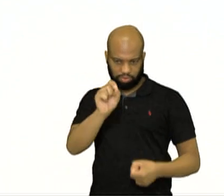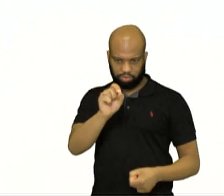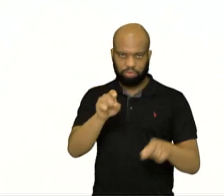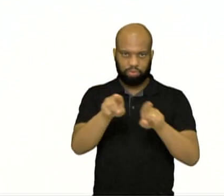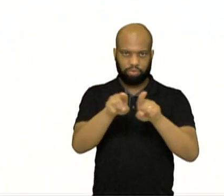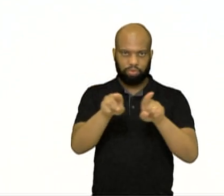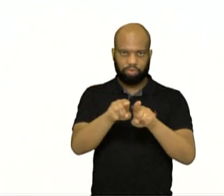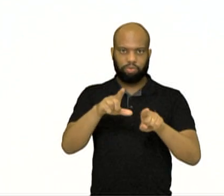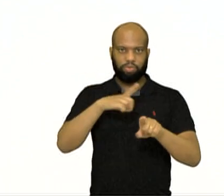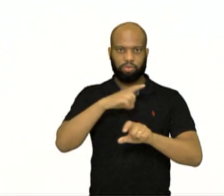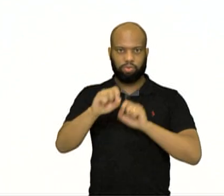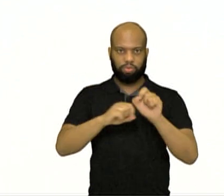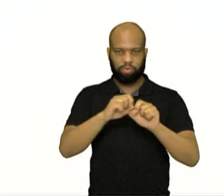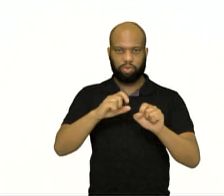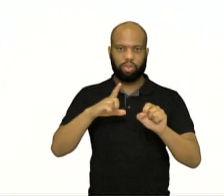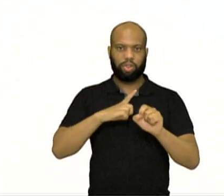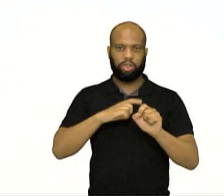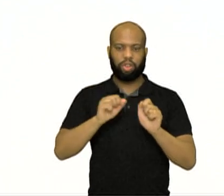uniforme.